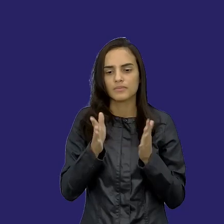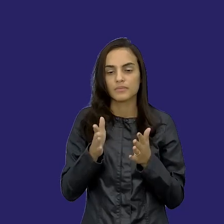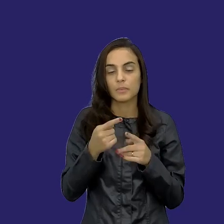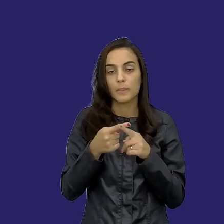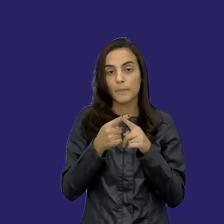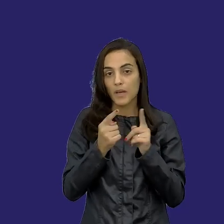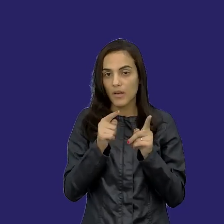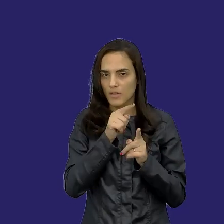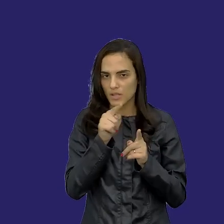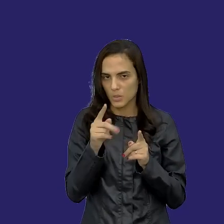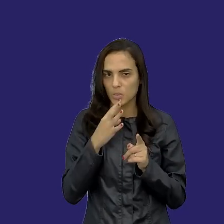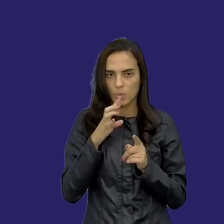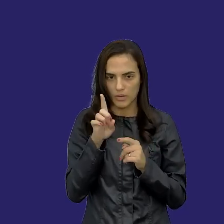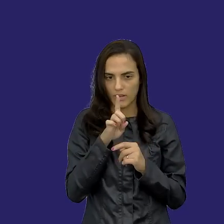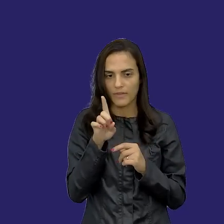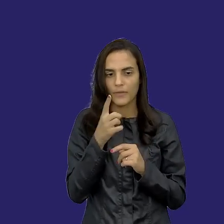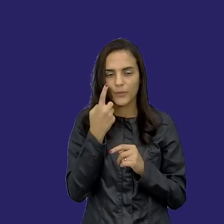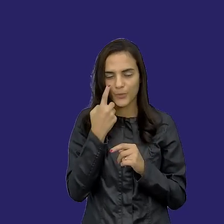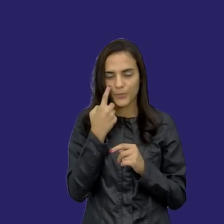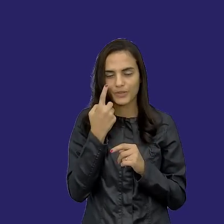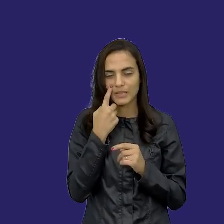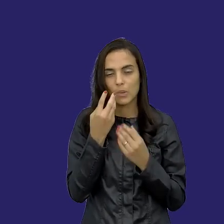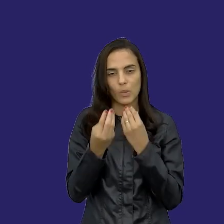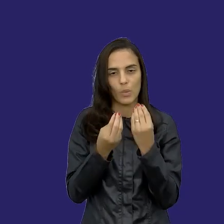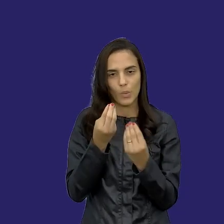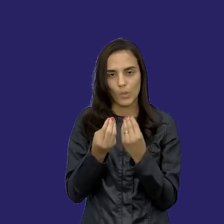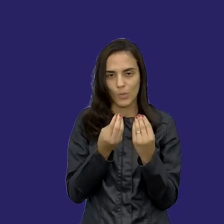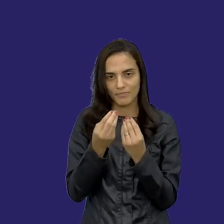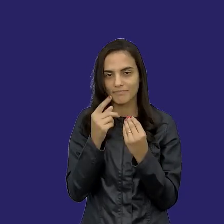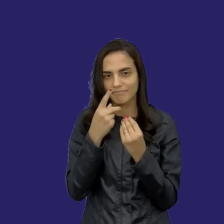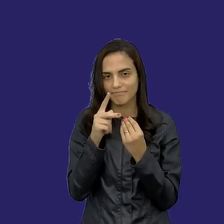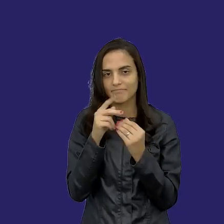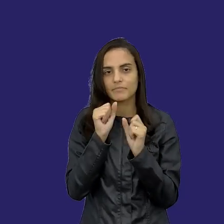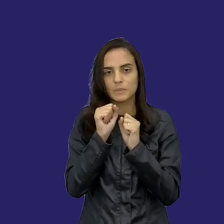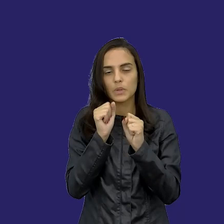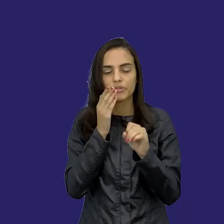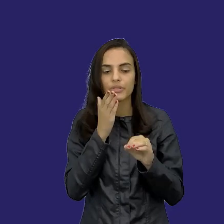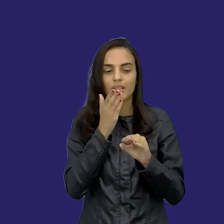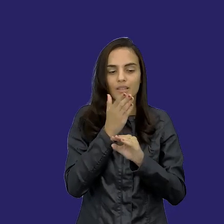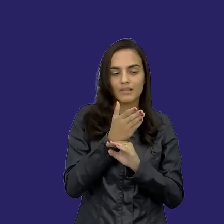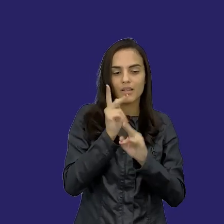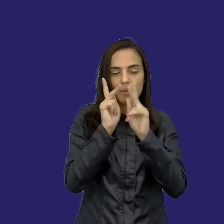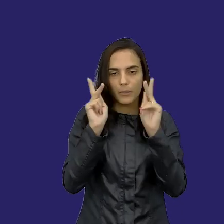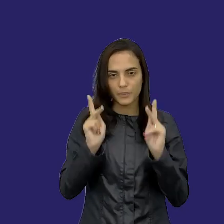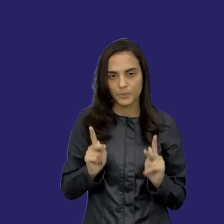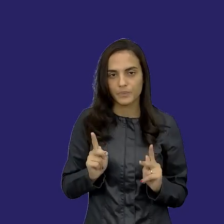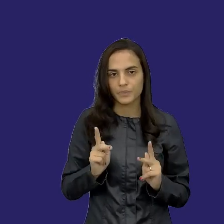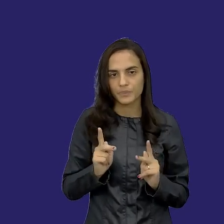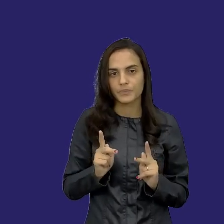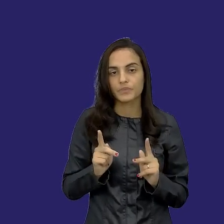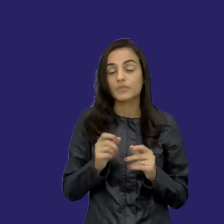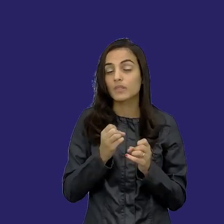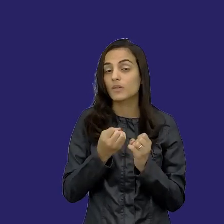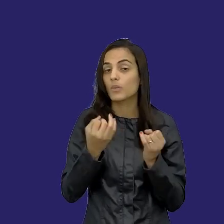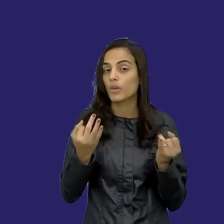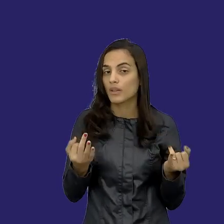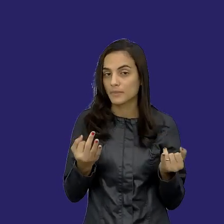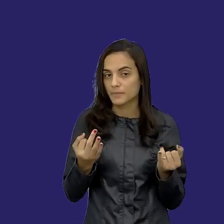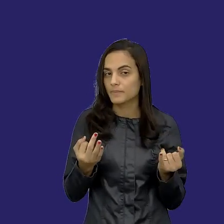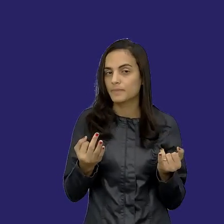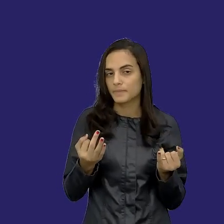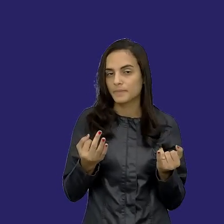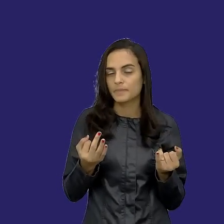não conhecem, eu vou mostrar aqui um pouquinho como é que vocês podem acessar essa plataforma e quais foram, né,